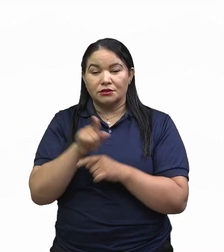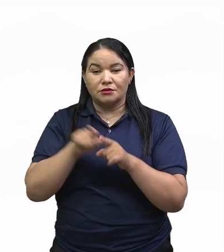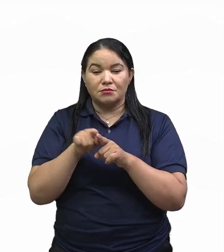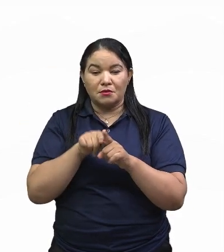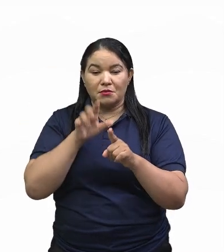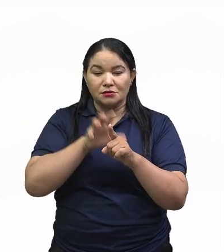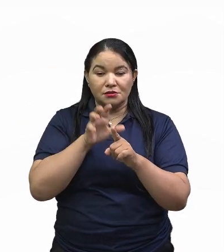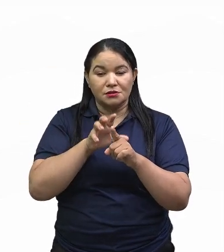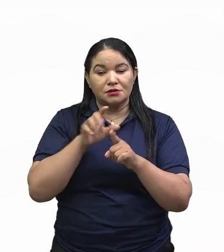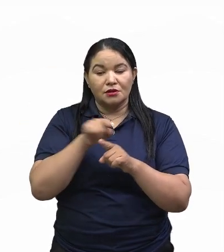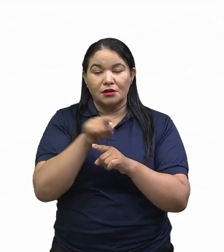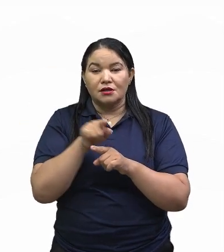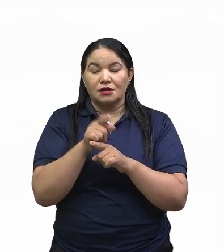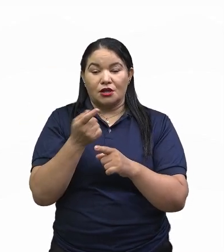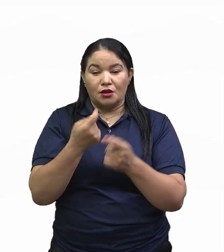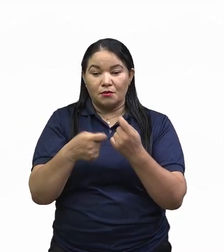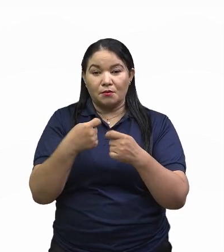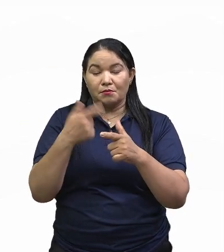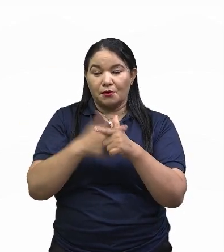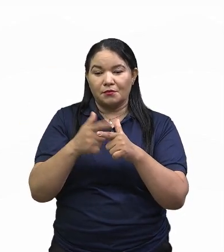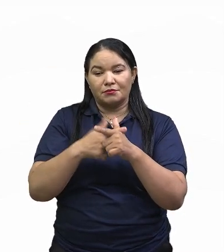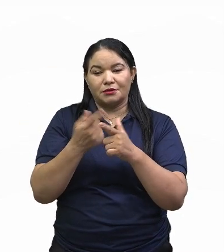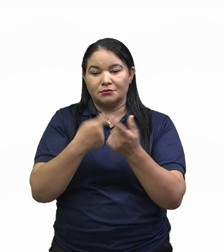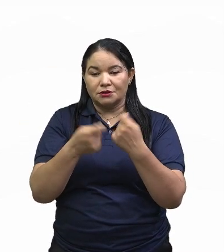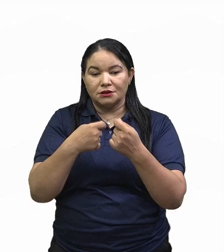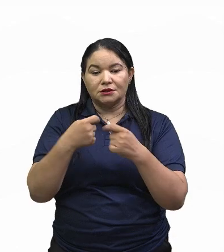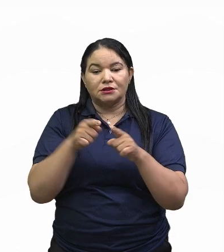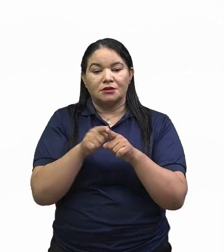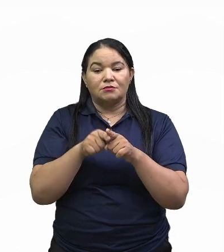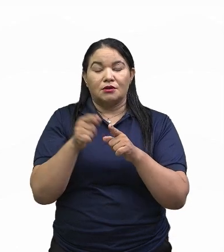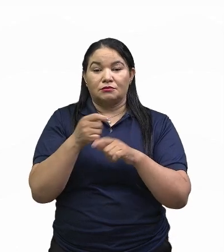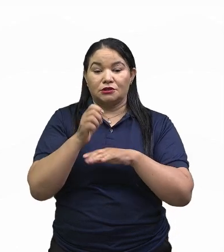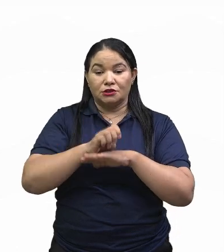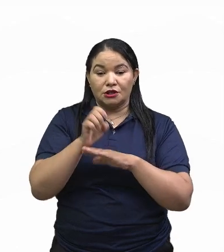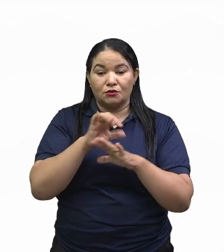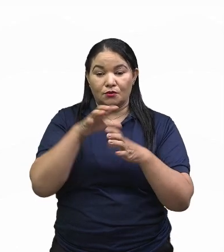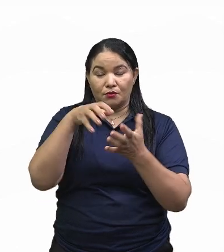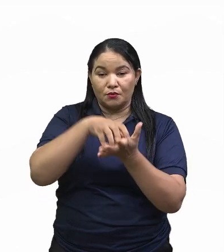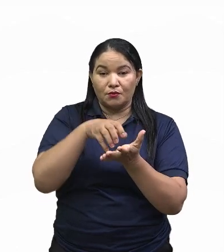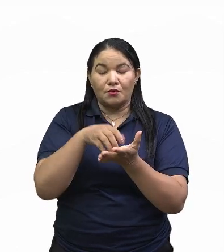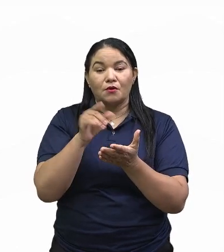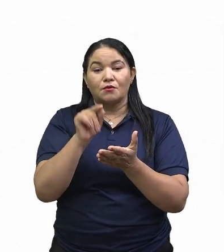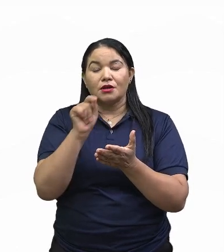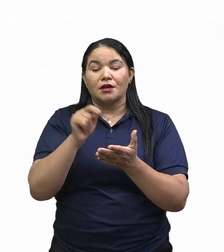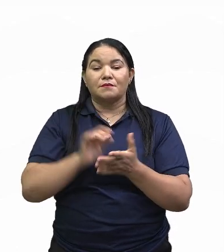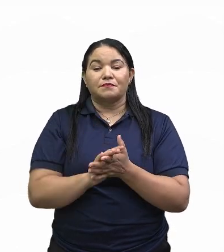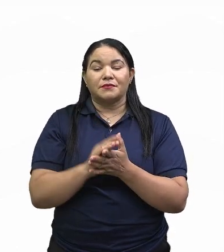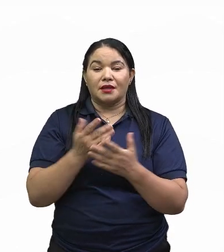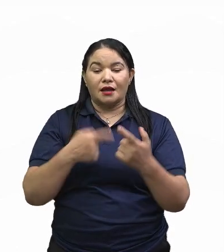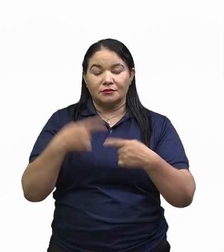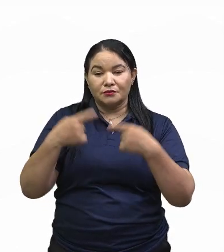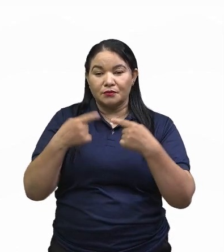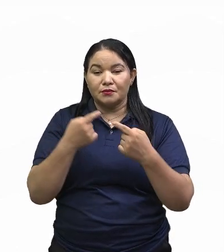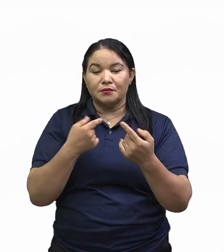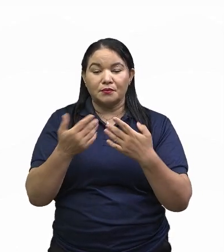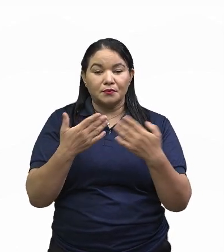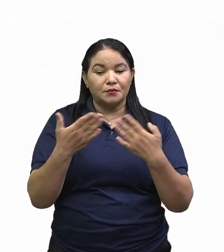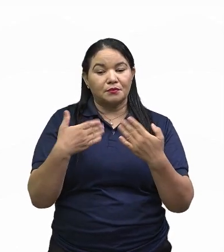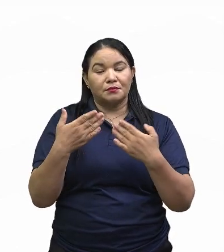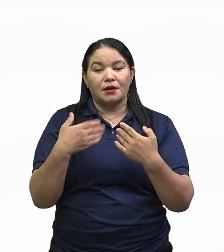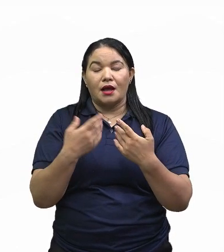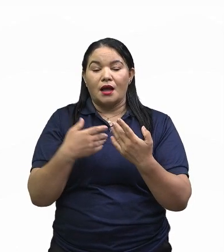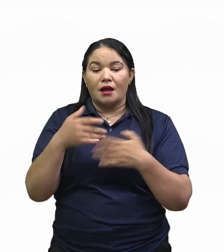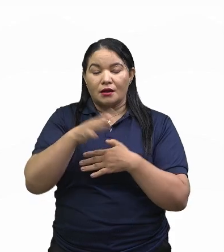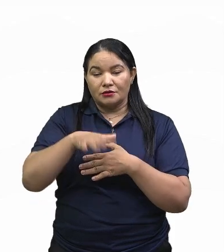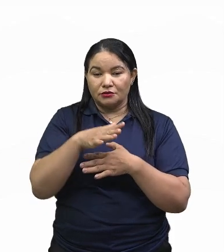os Estados Gerais, que era um antigo órgão consultivo para deliberar sobre questões financeiras. Então, ele vai